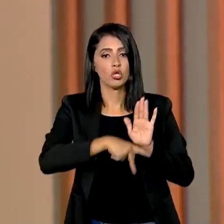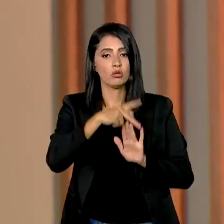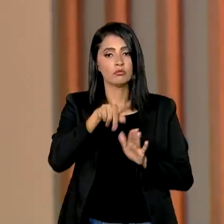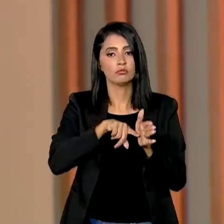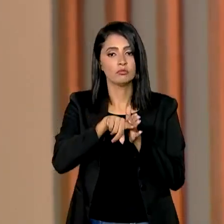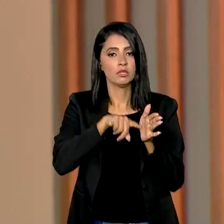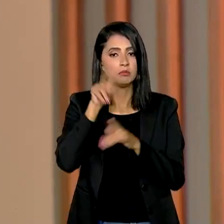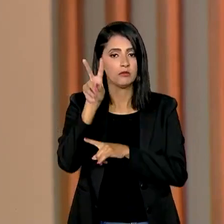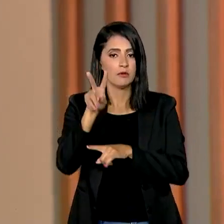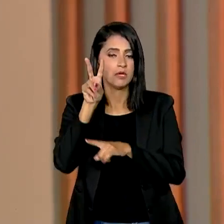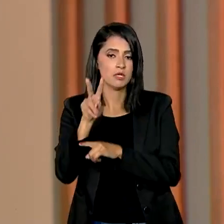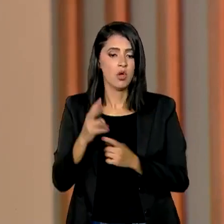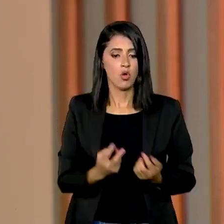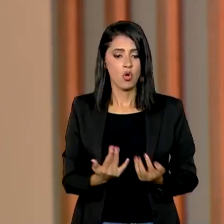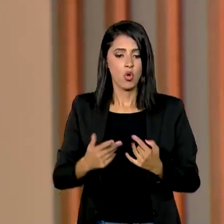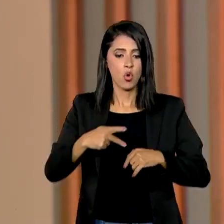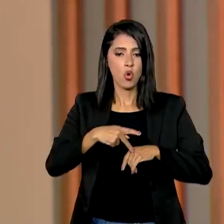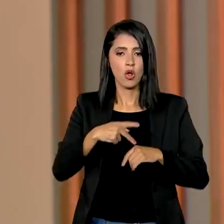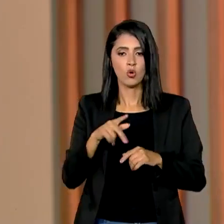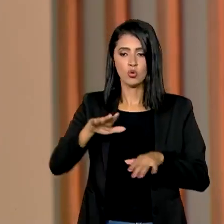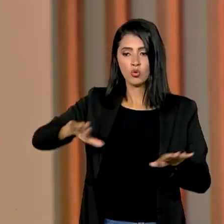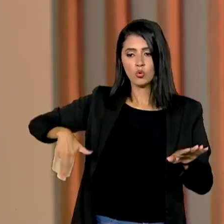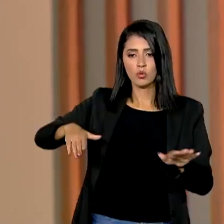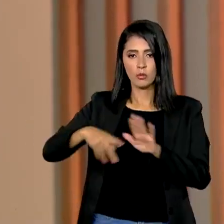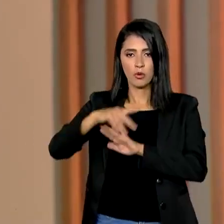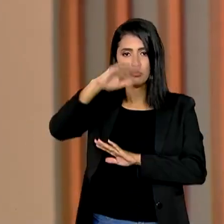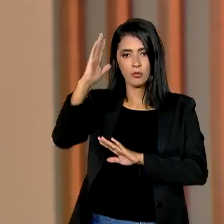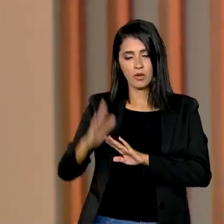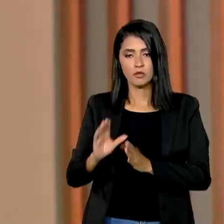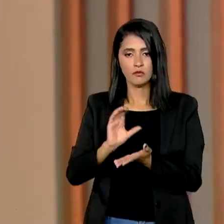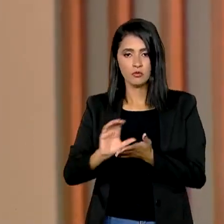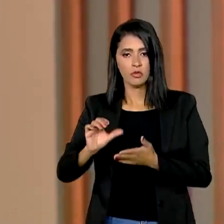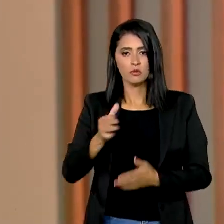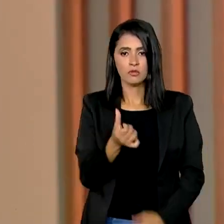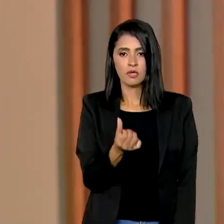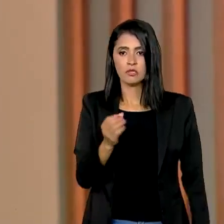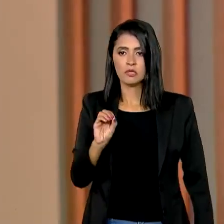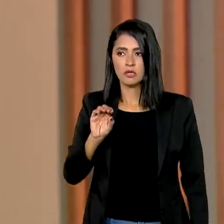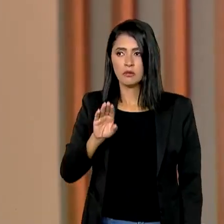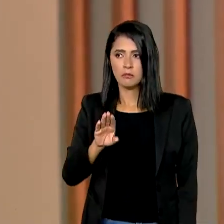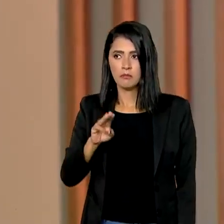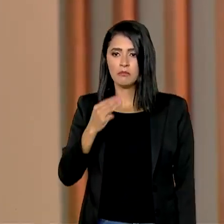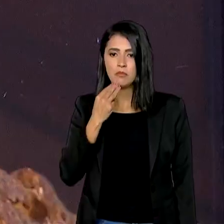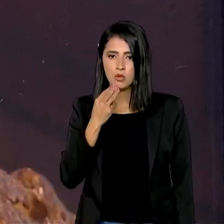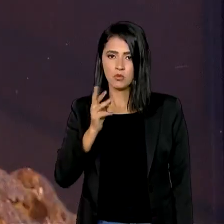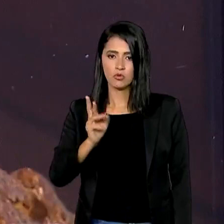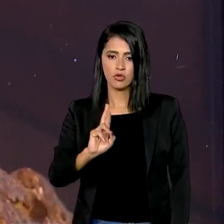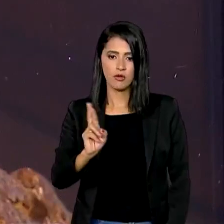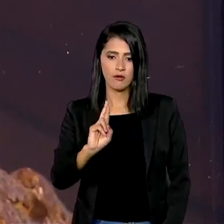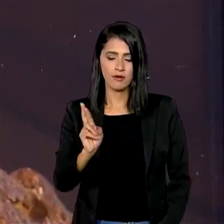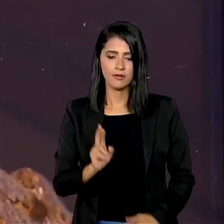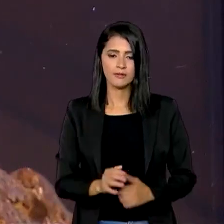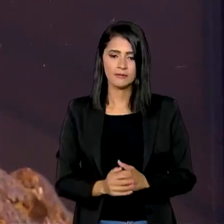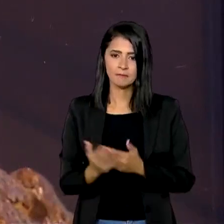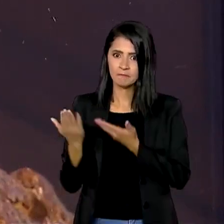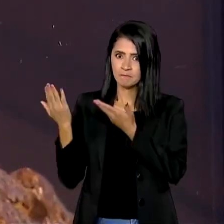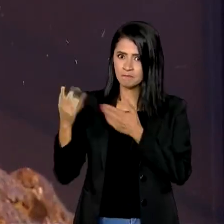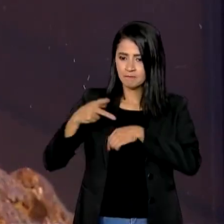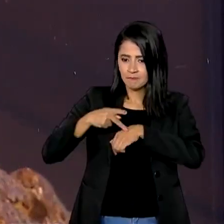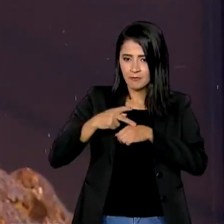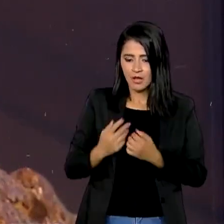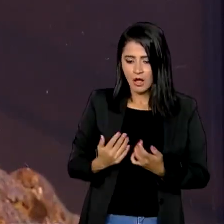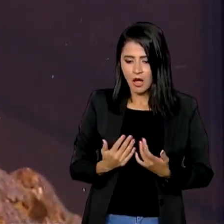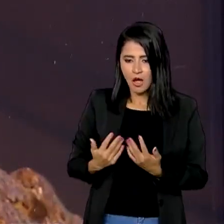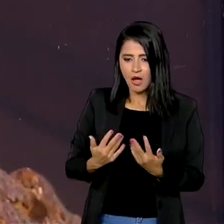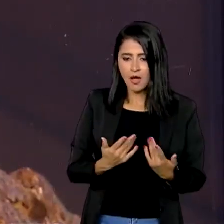preservação de corais no litoral do país. O investimento será de 60 milhões de reais. Os recifes de